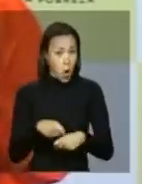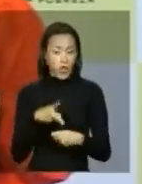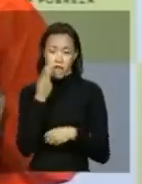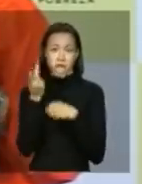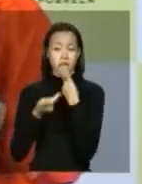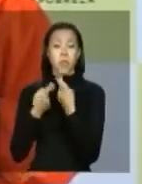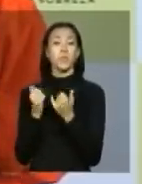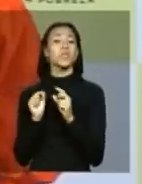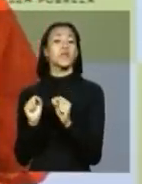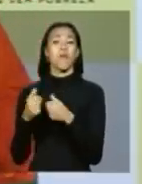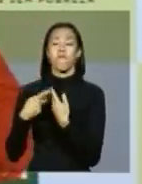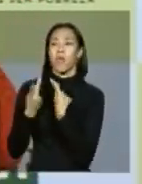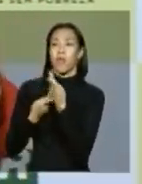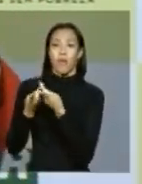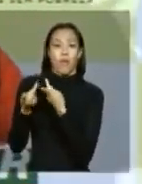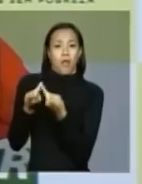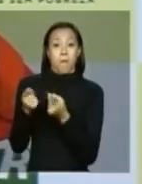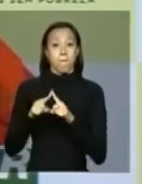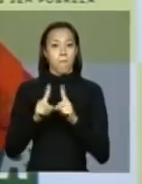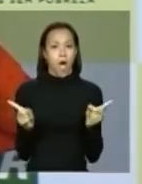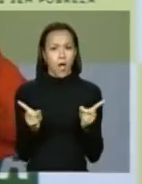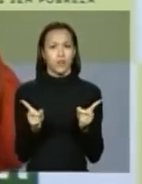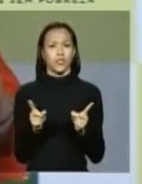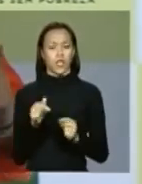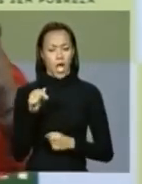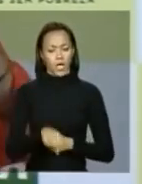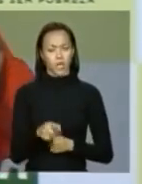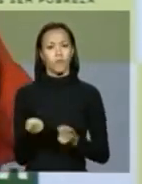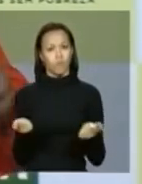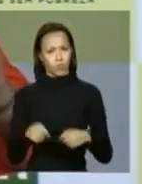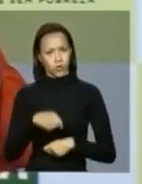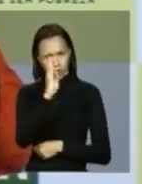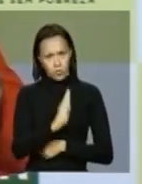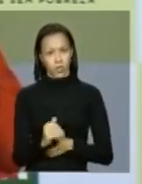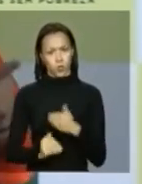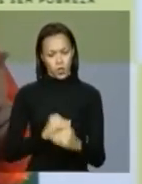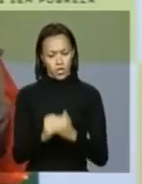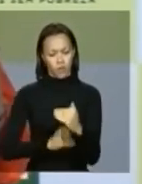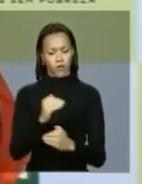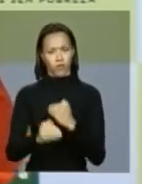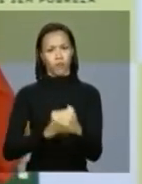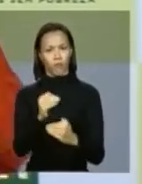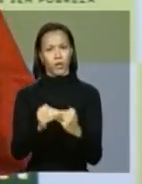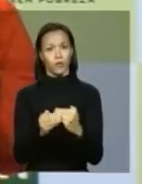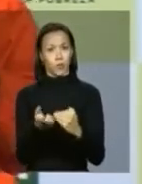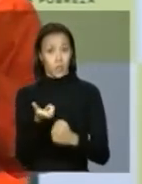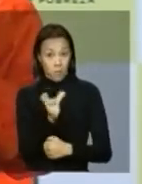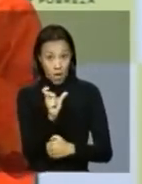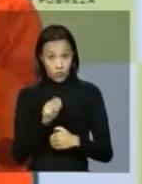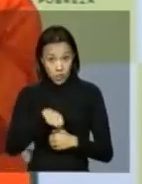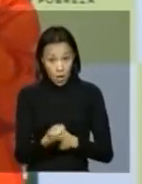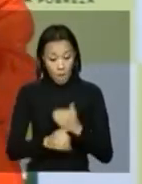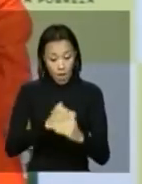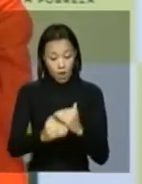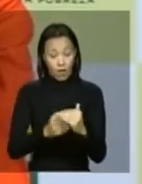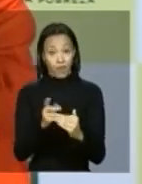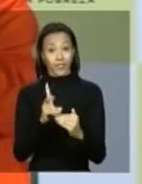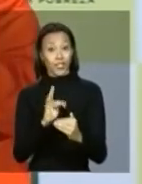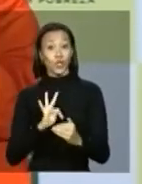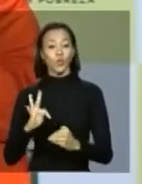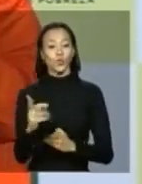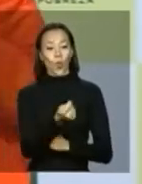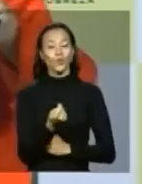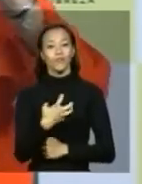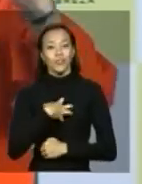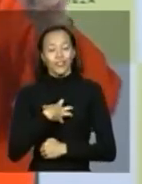que quiserem, mas um desenvolvimento só merece esse nome se beneficiar a cada